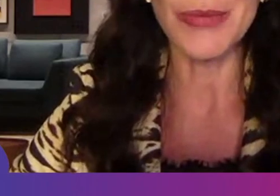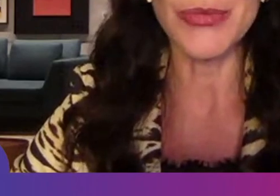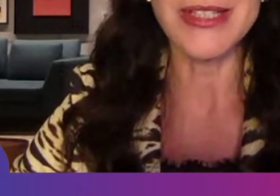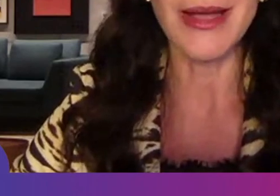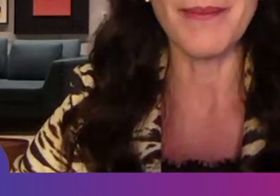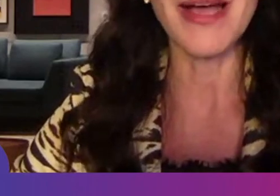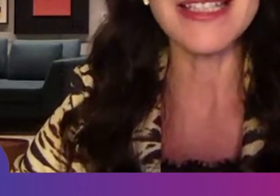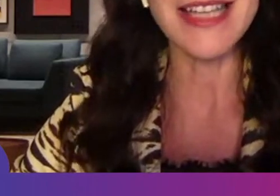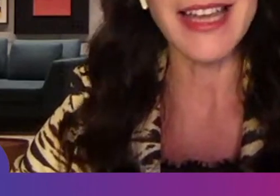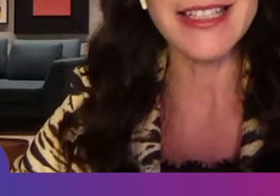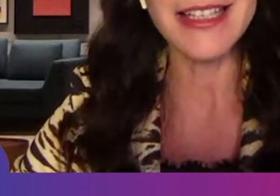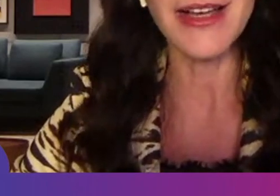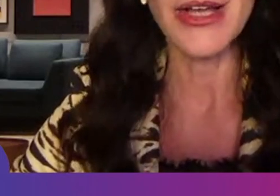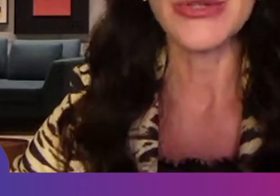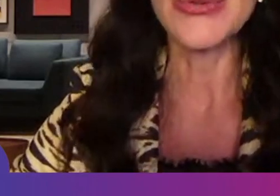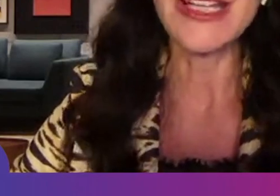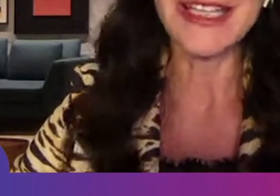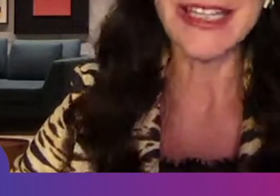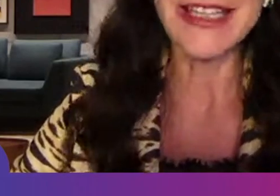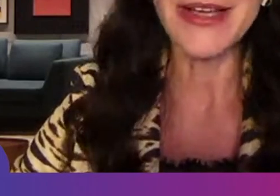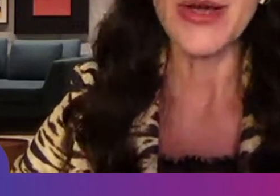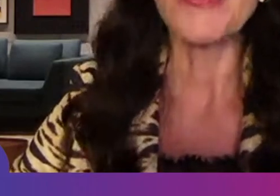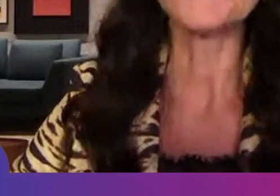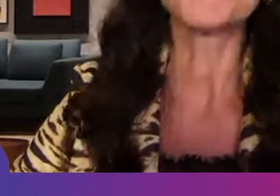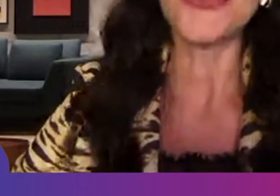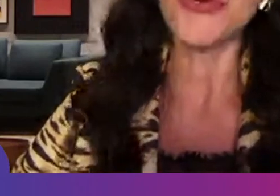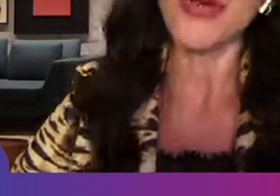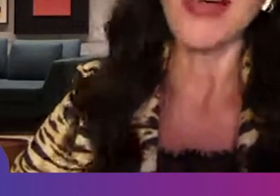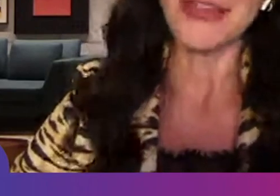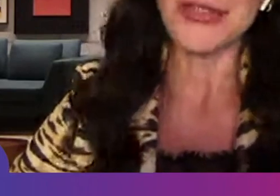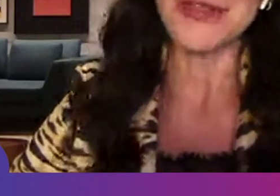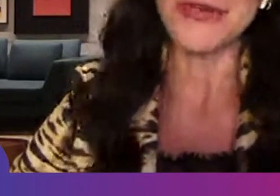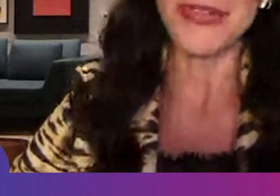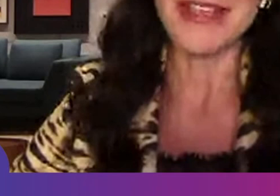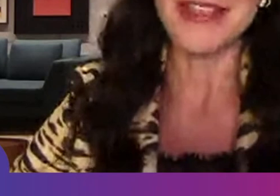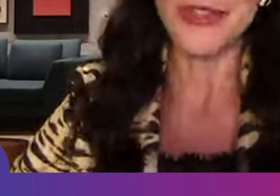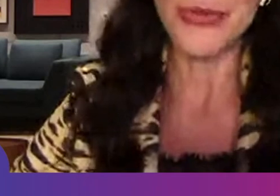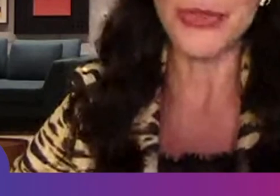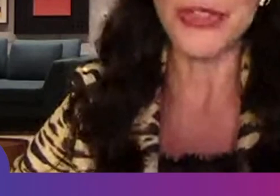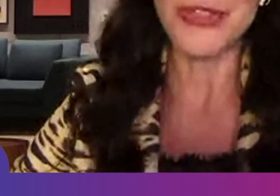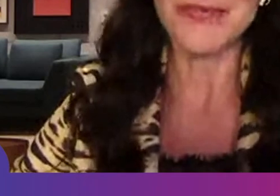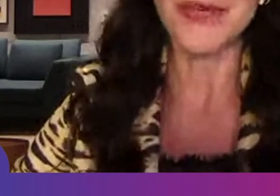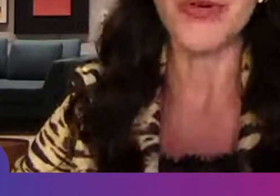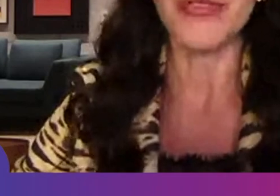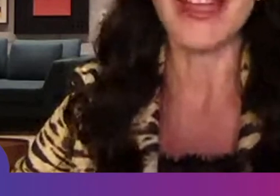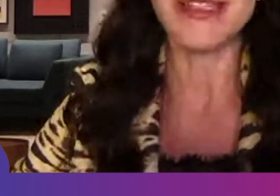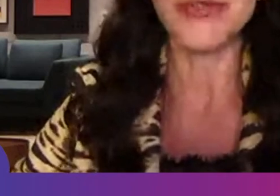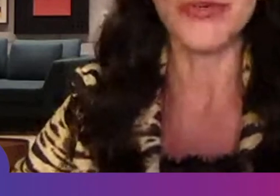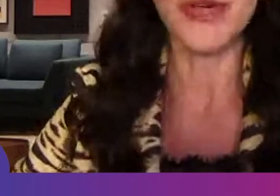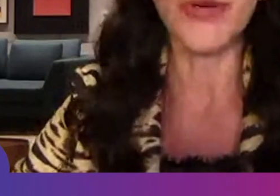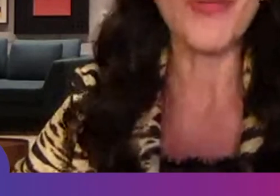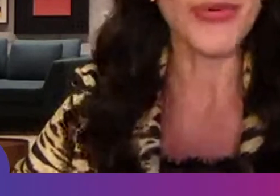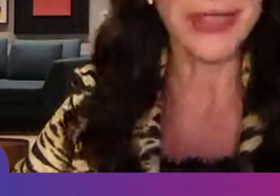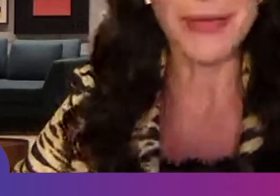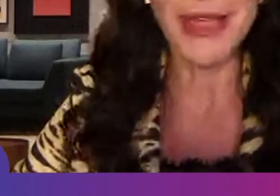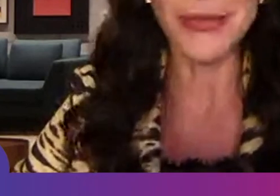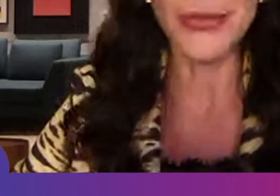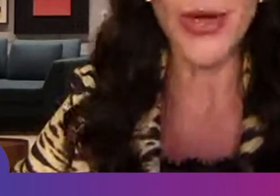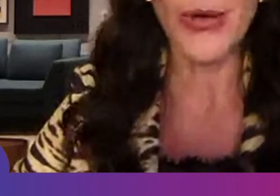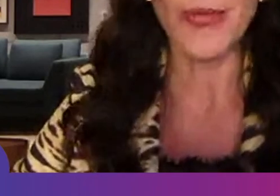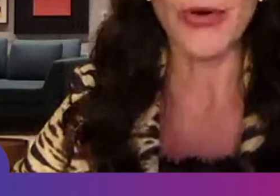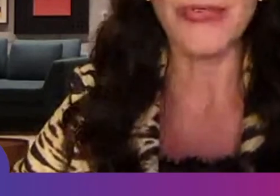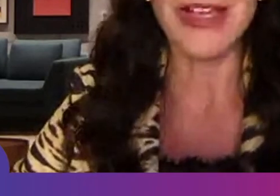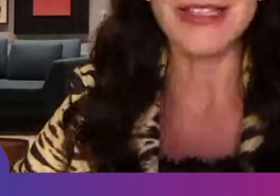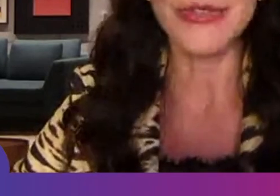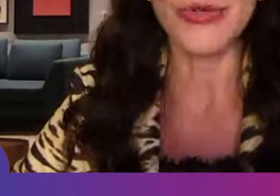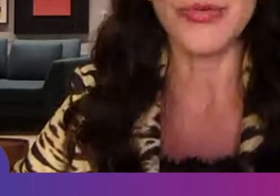pra gente, a música Paciência, do Lenine, puxou a nossa conversa de hoje. Uma conversa sobre